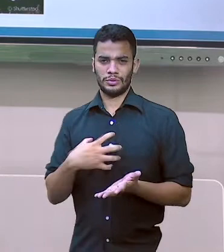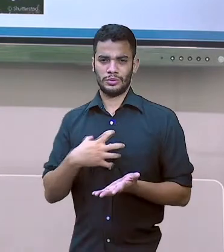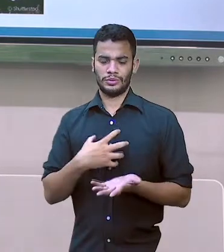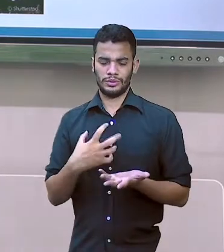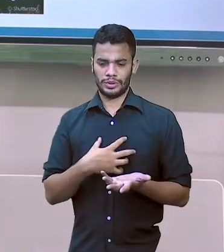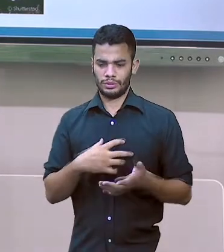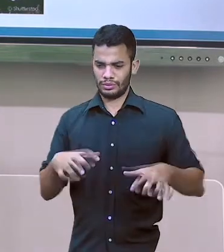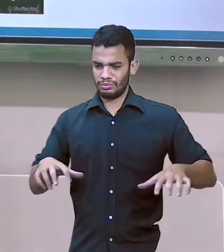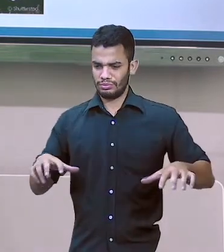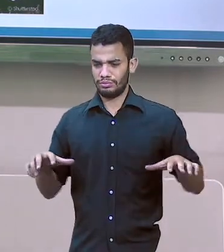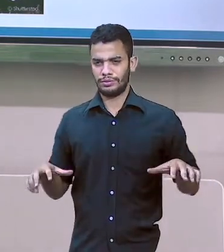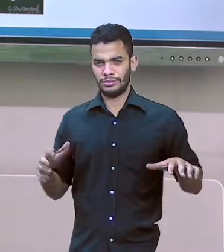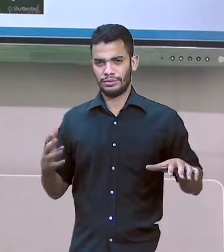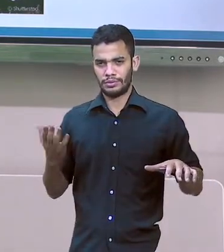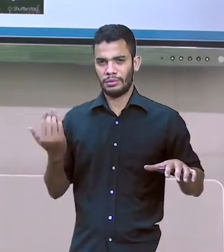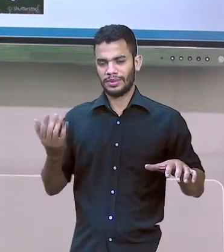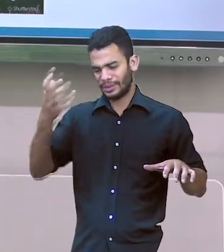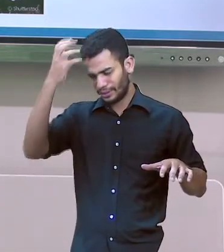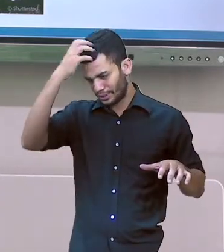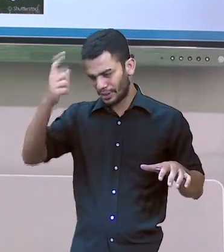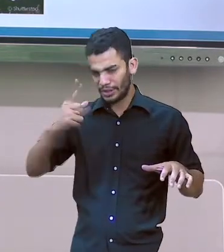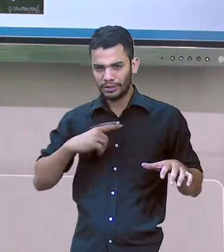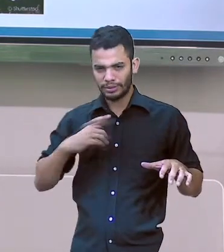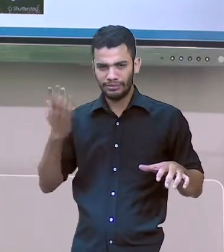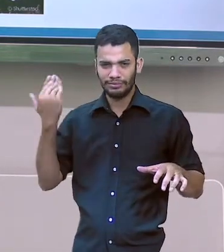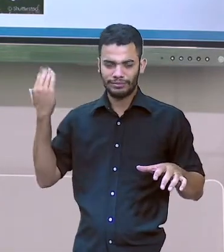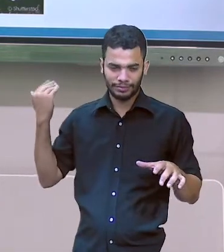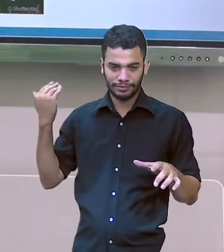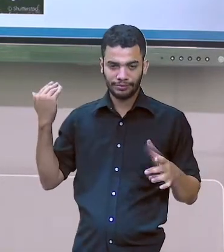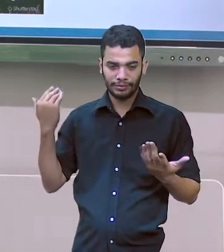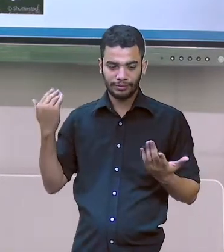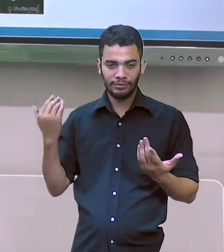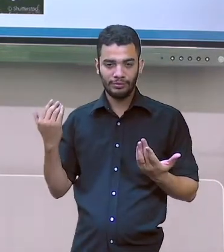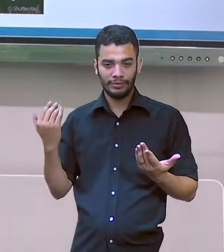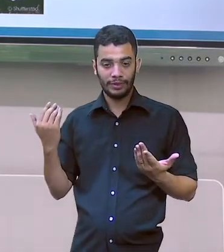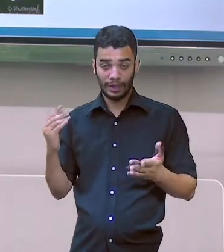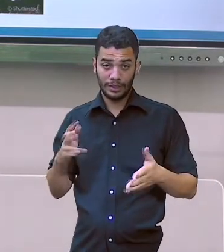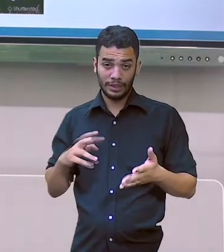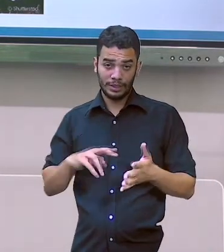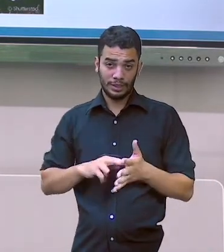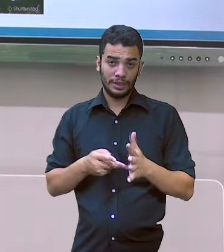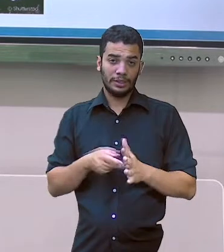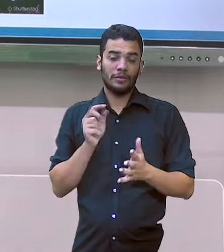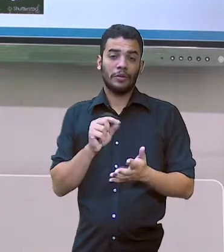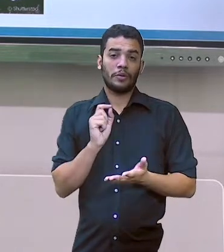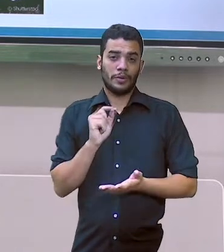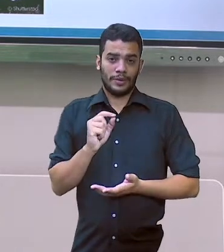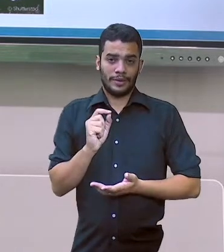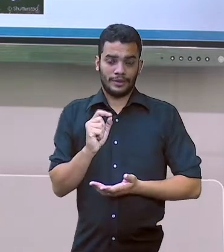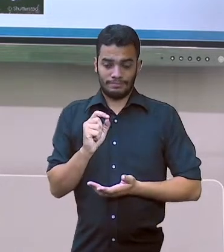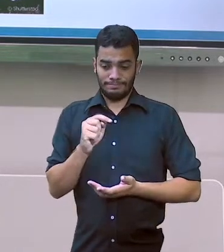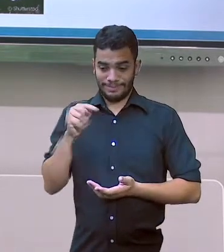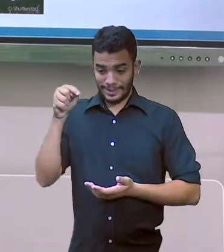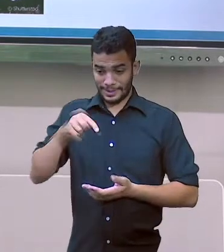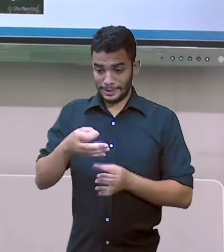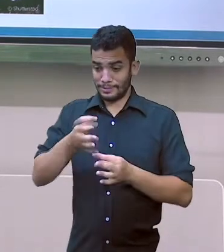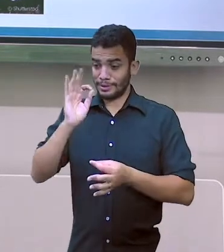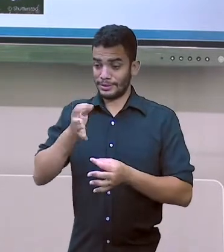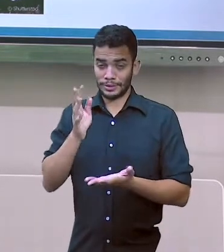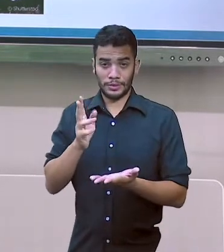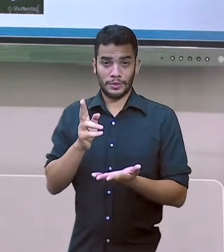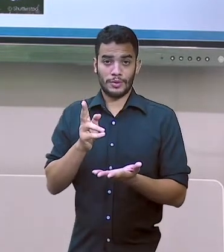bom cafezinho, vamos colocar assim, foi o pai da indústria brasileira.